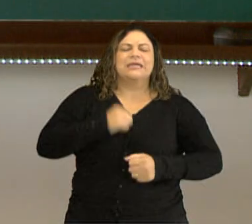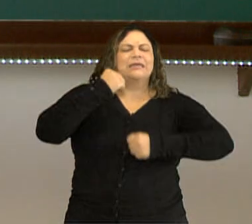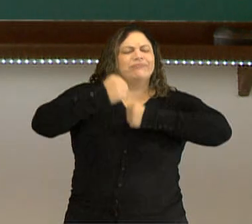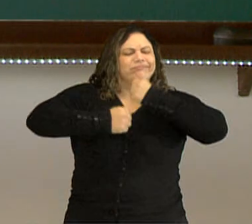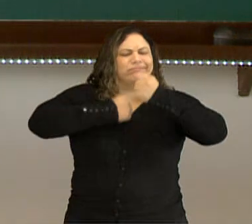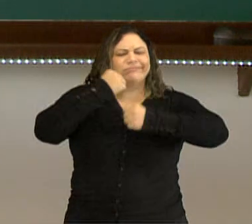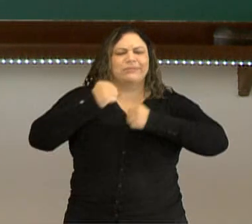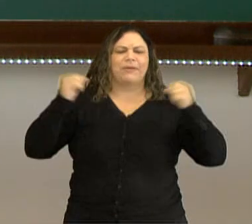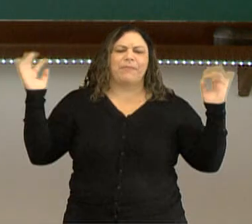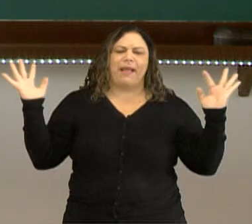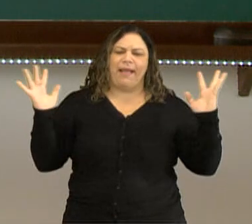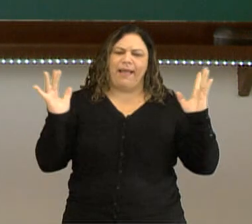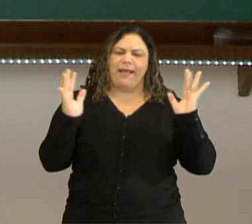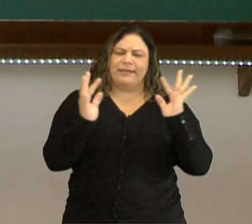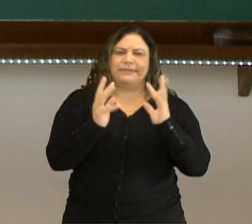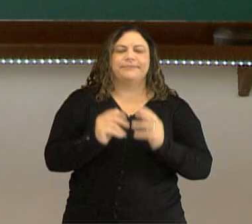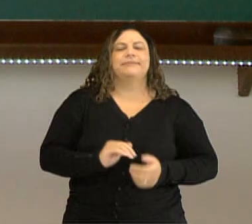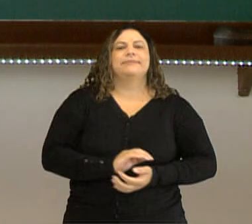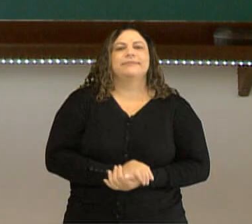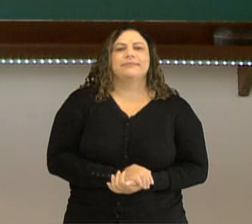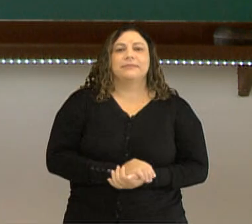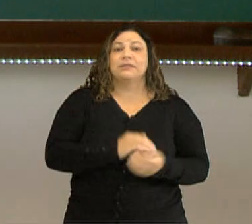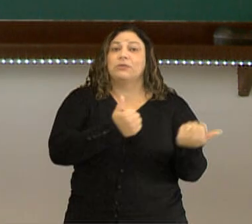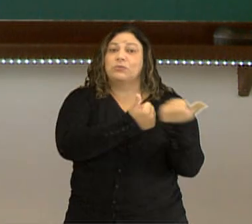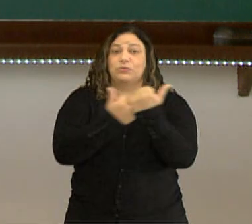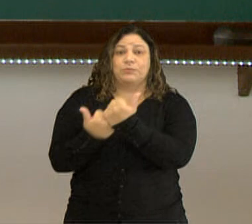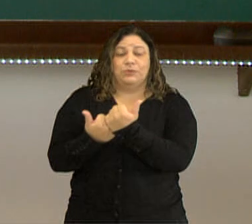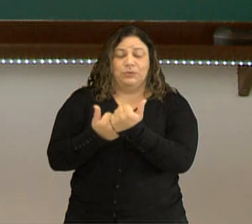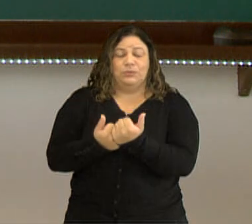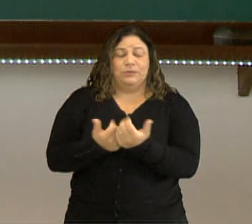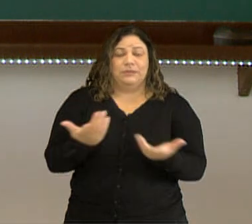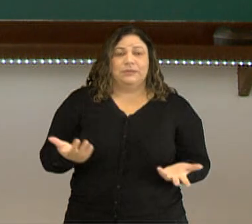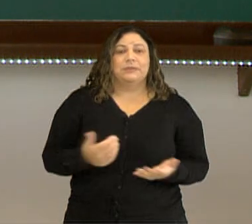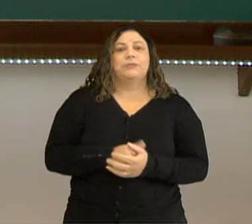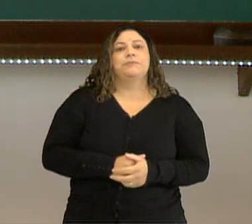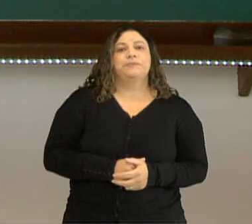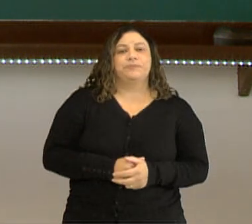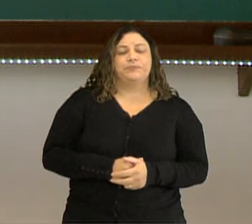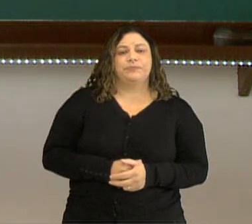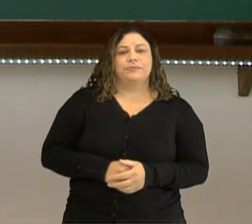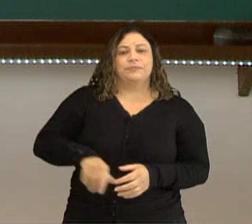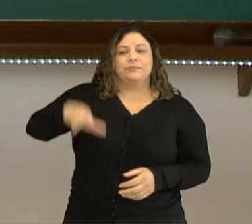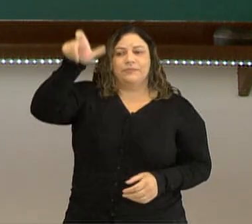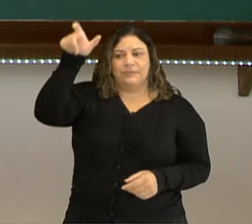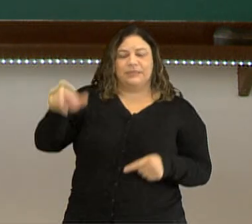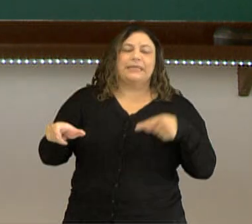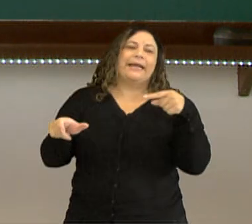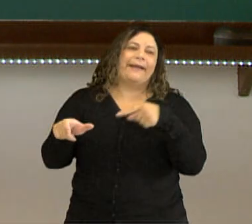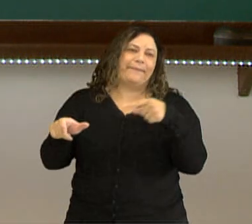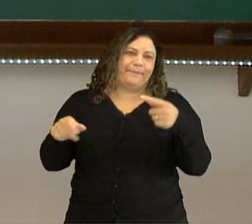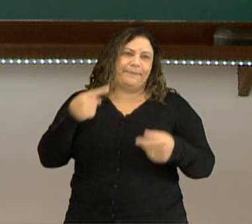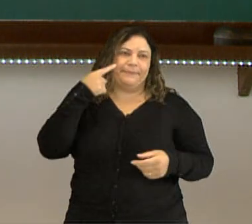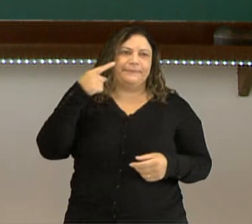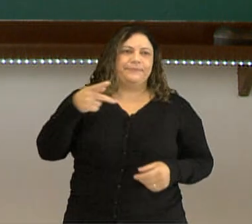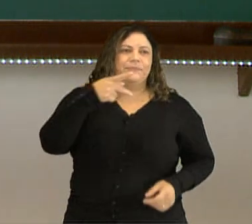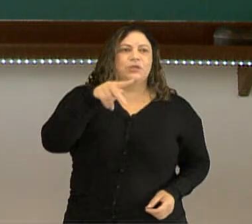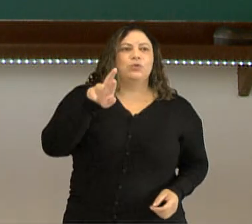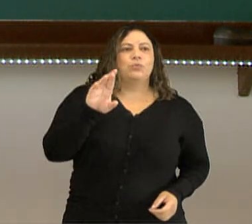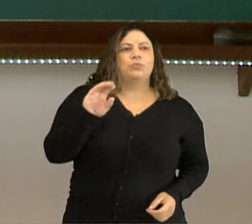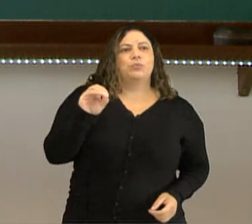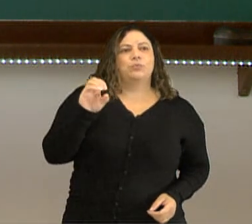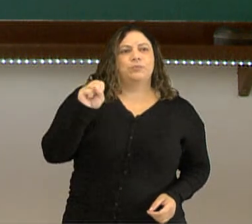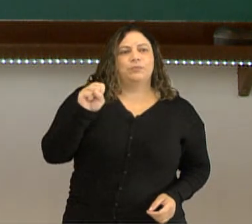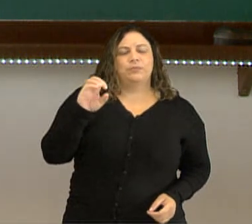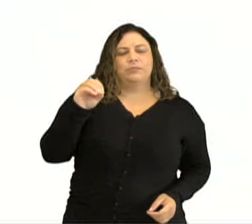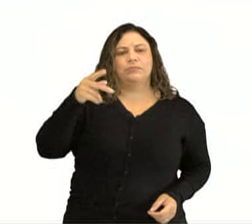essa substituição ali de um termo para o outro. A personificação ou prosopopeia. Então, o que seria?